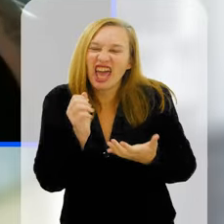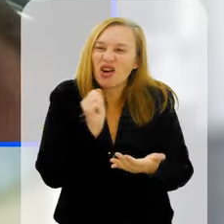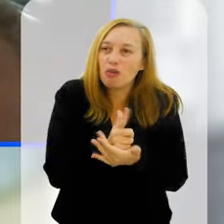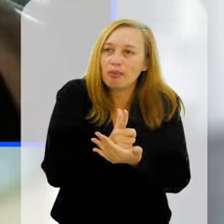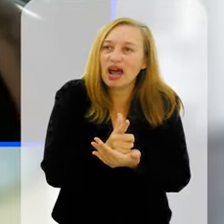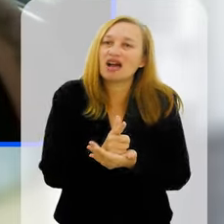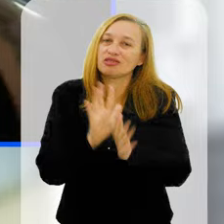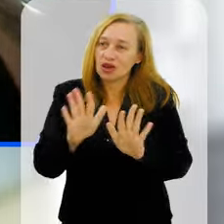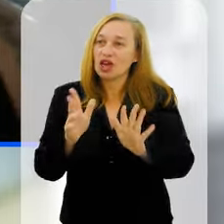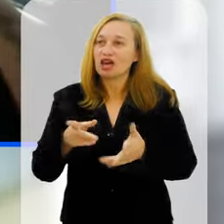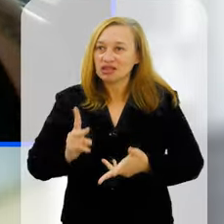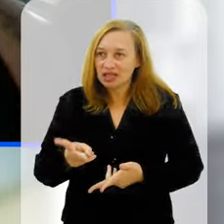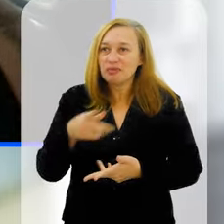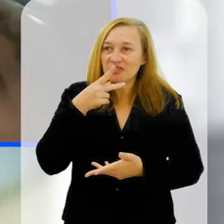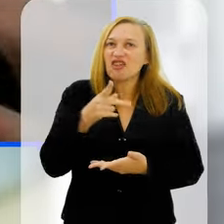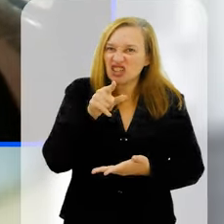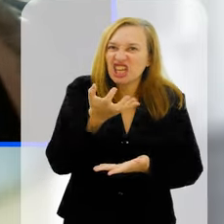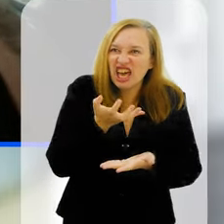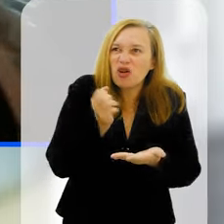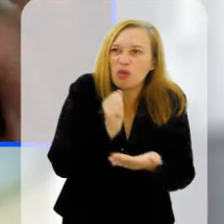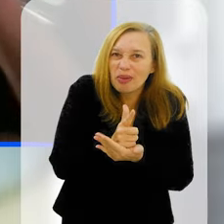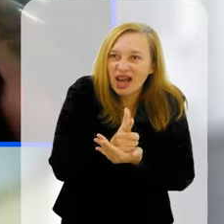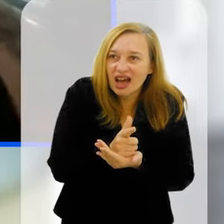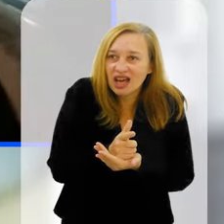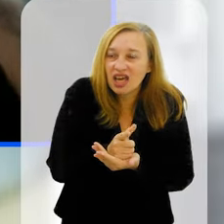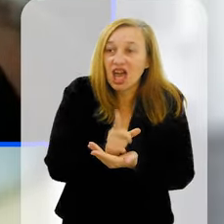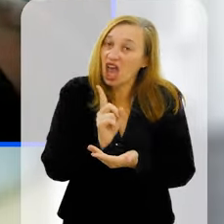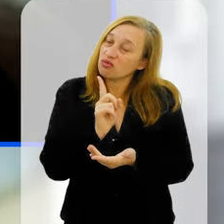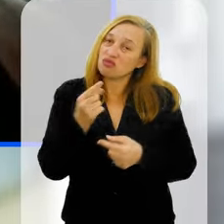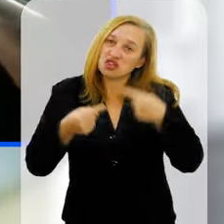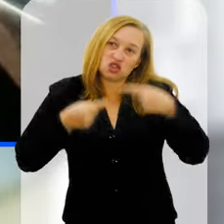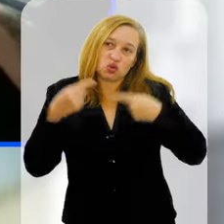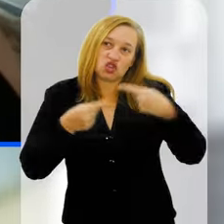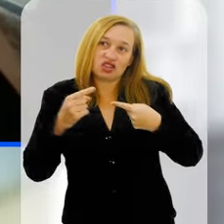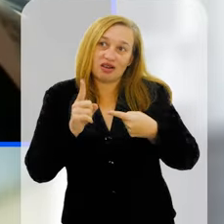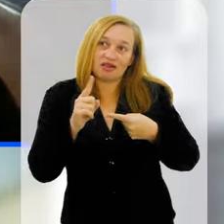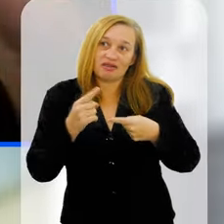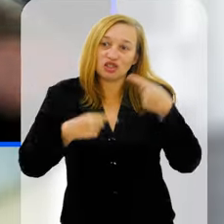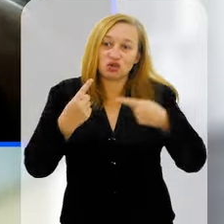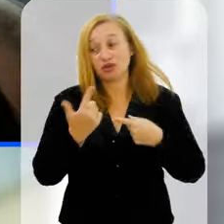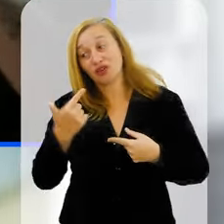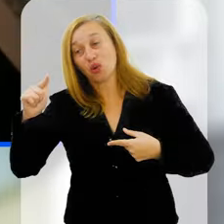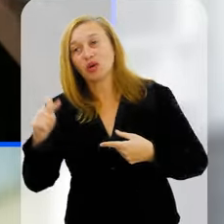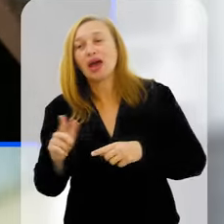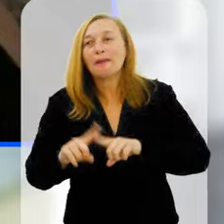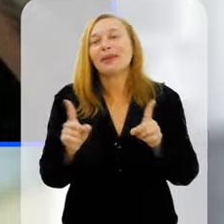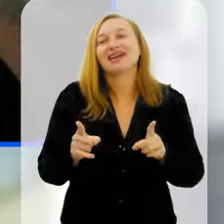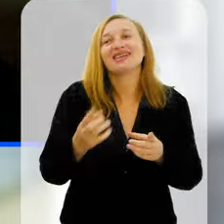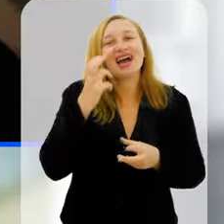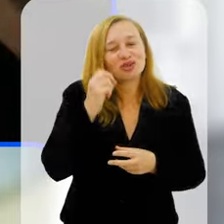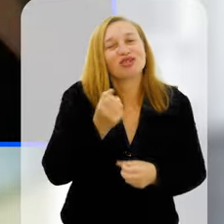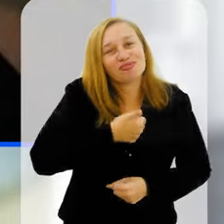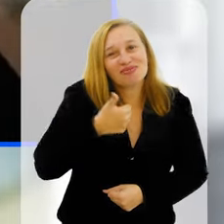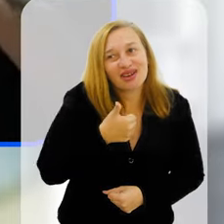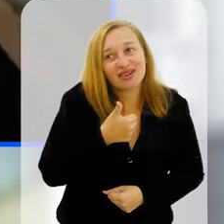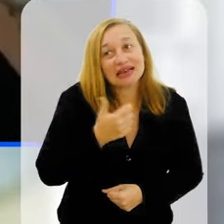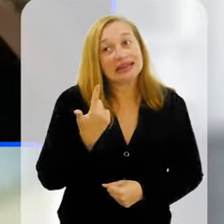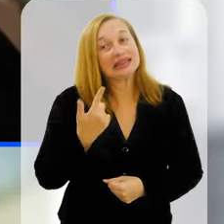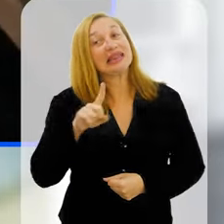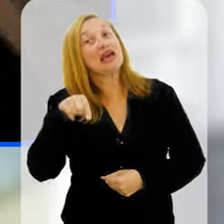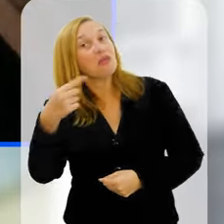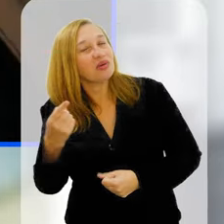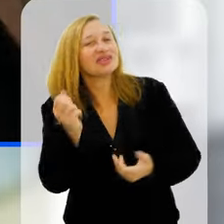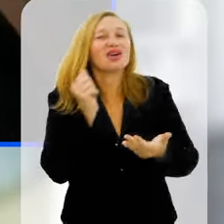amor. Então, gente, adotem. Quer comprar? Eu sempre falo o seguinte: você quer comprar? Eu não vou bater nessa tecla aqui, senão o debate vai virar